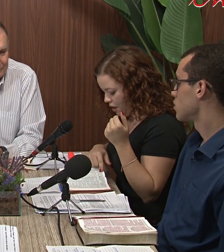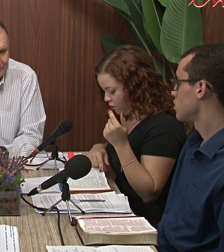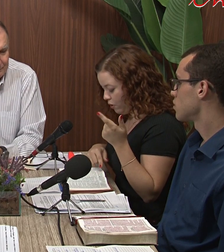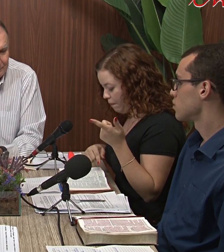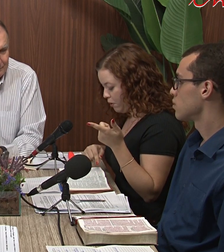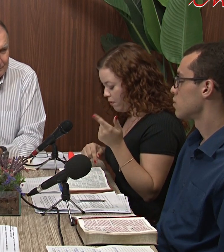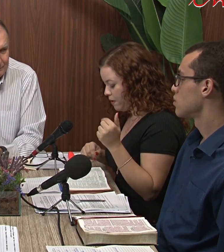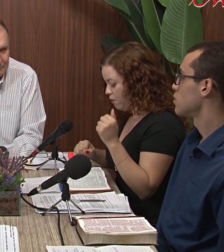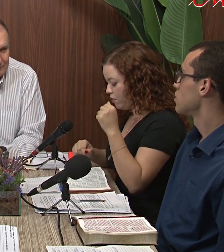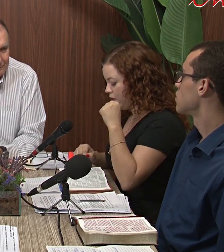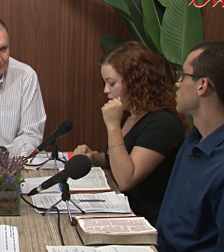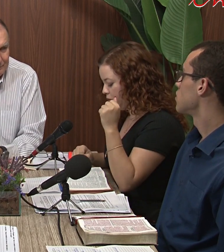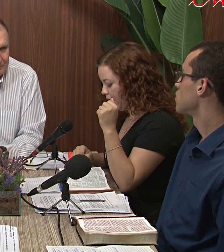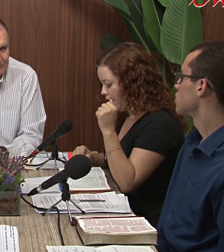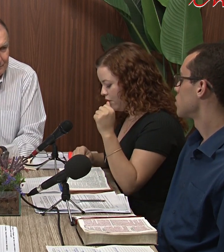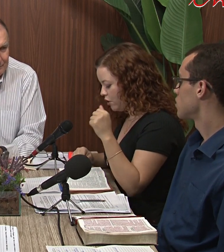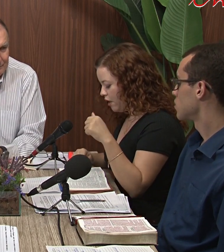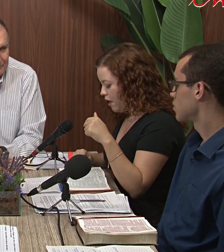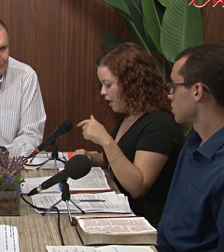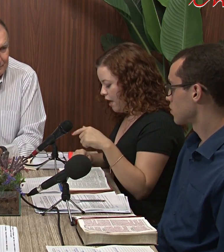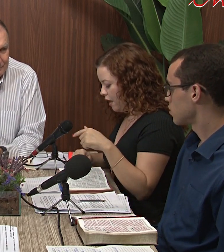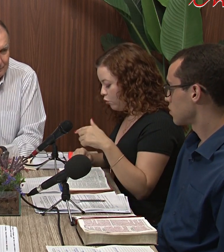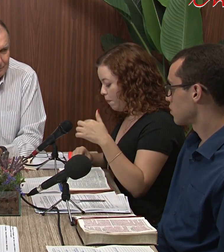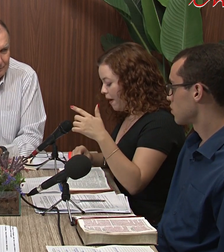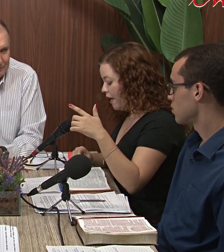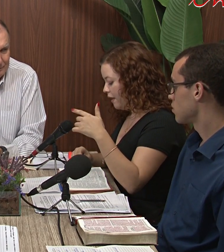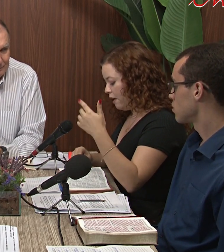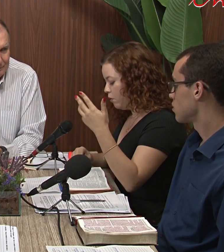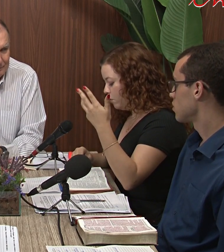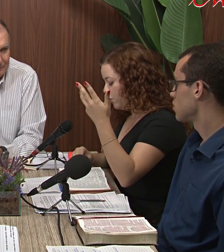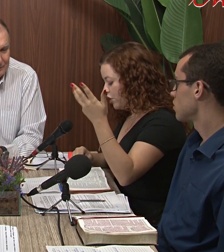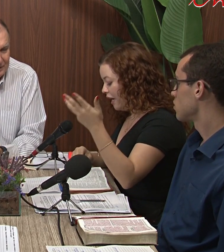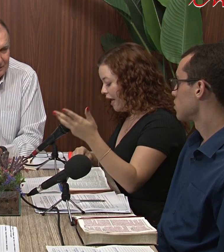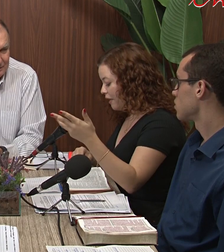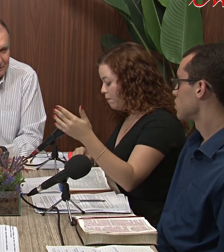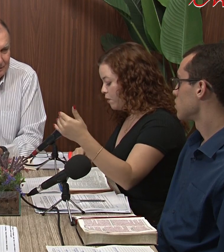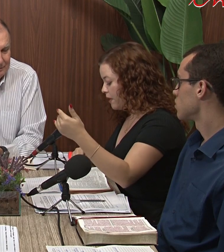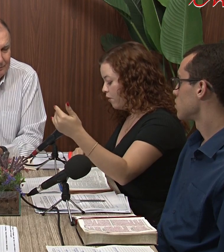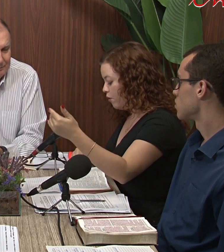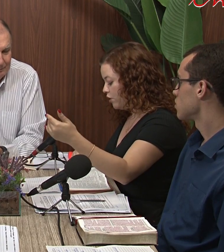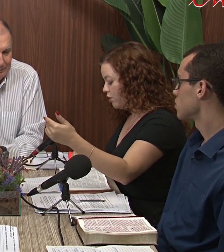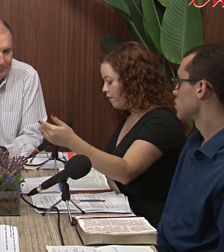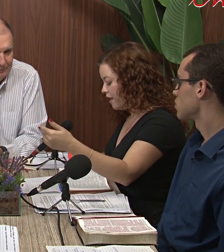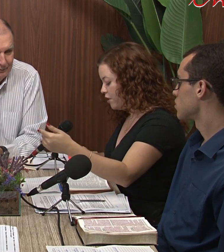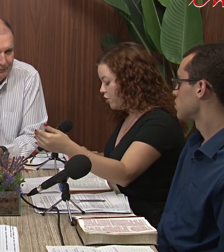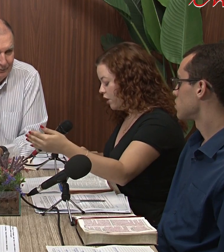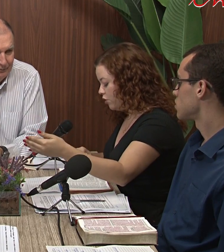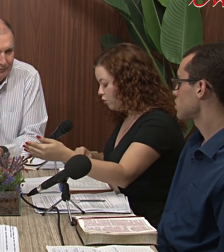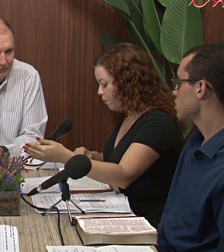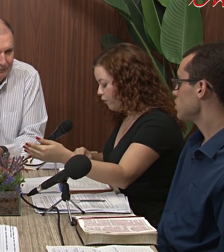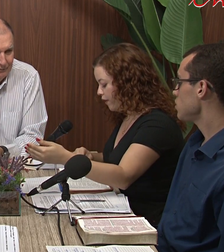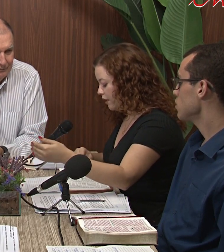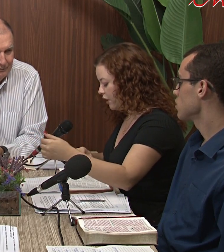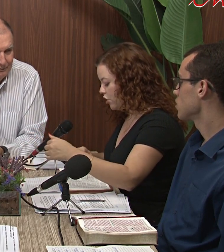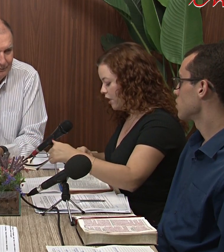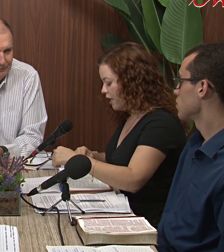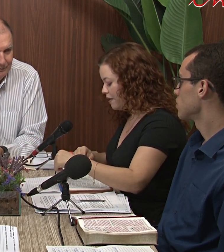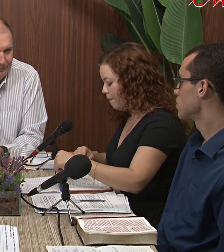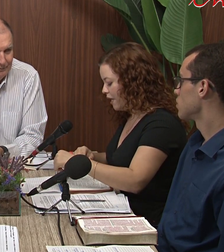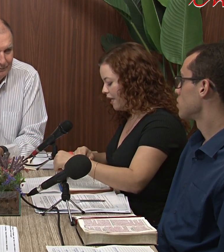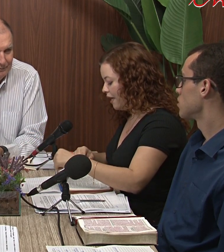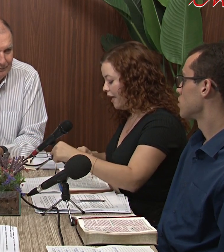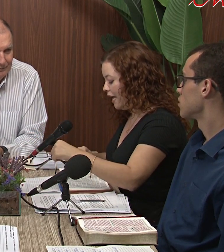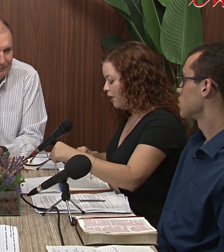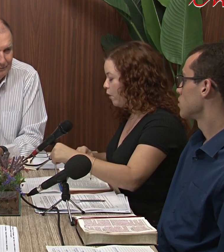3, no capítulo 5 de 2 Reis, tomara, né, oxalá que meu Senhor estivesse diante do profeta que está